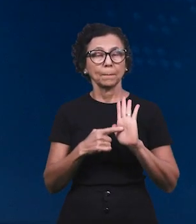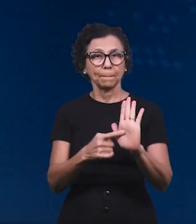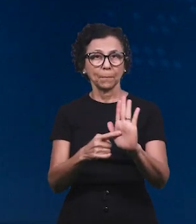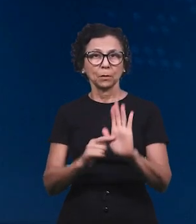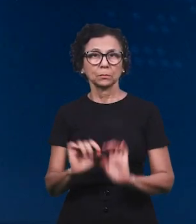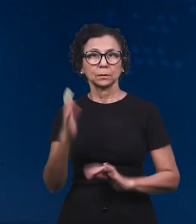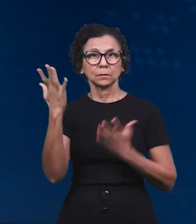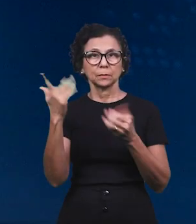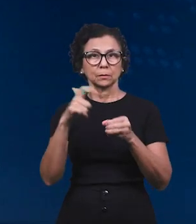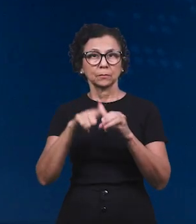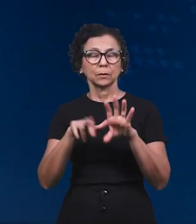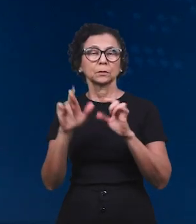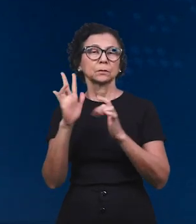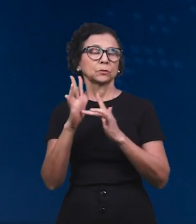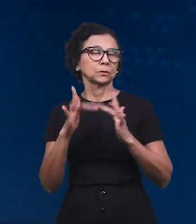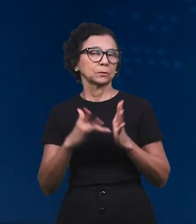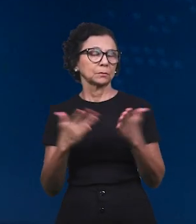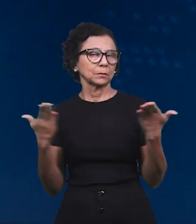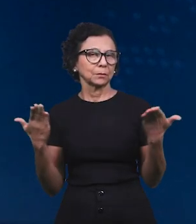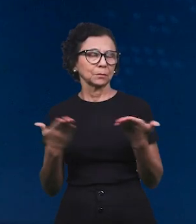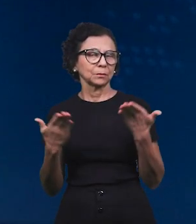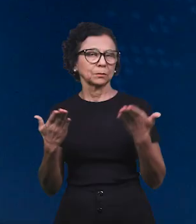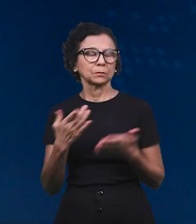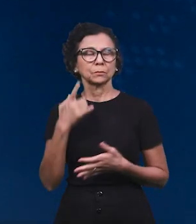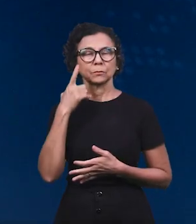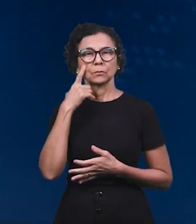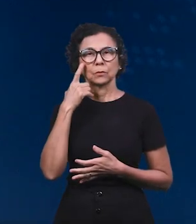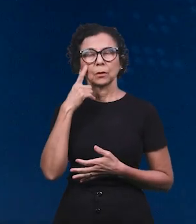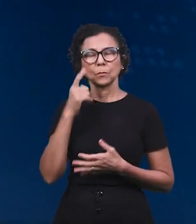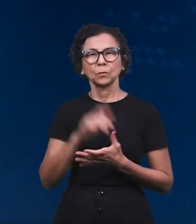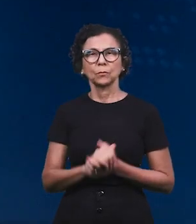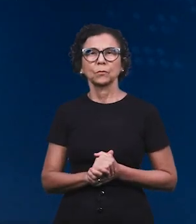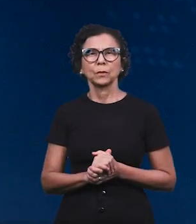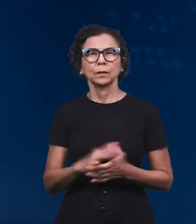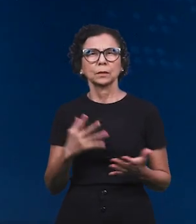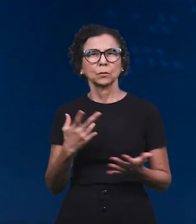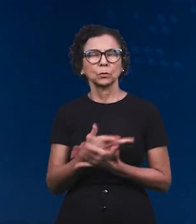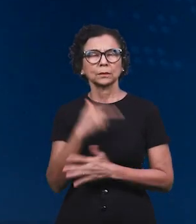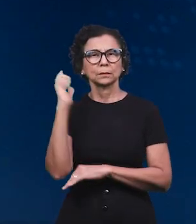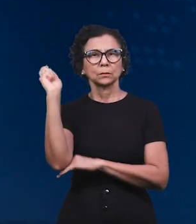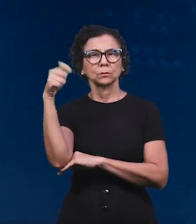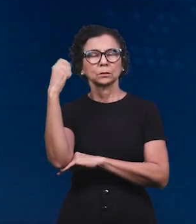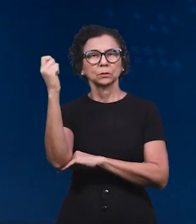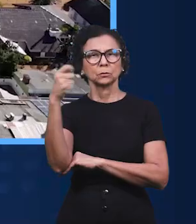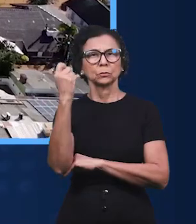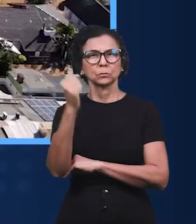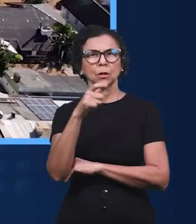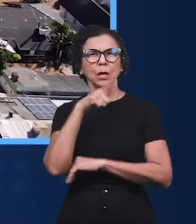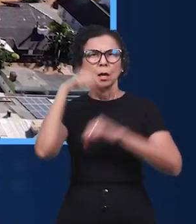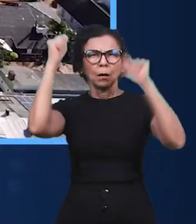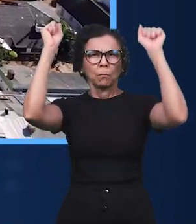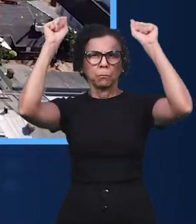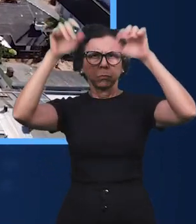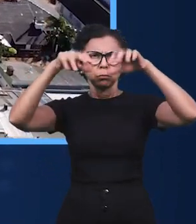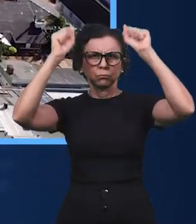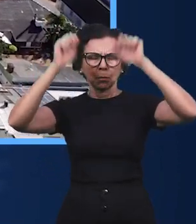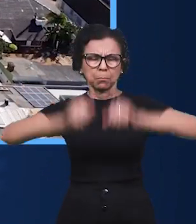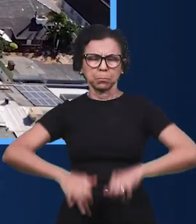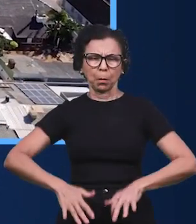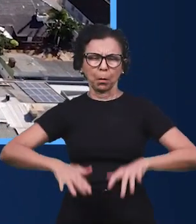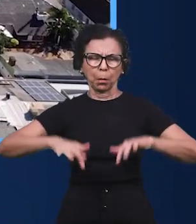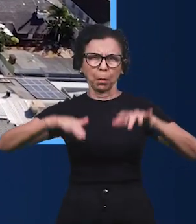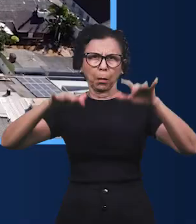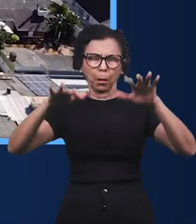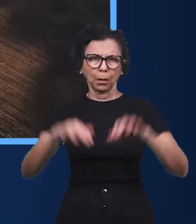da volta de Jesus. Hoje vamos falar sobre um alagamento no Rio Grande do Sul. Vamos conhecer a